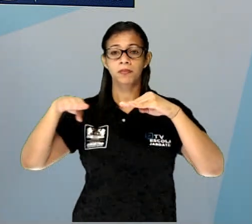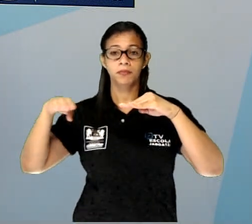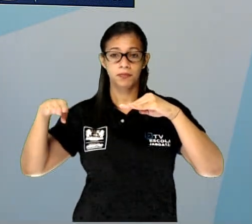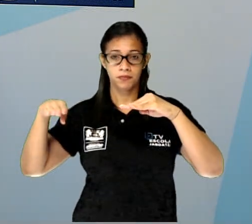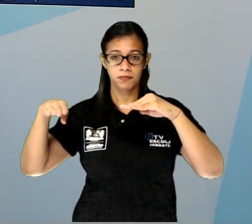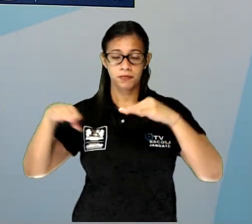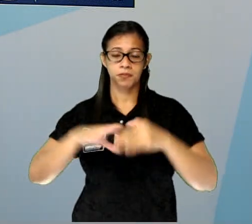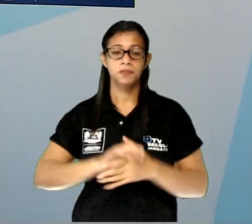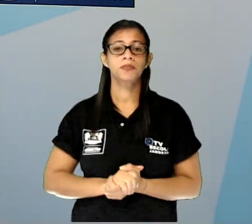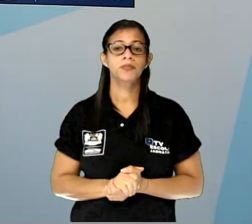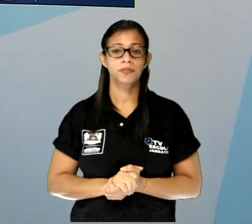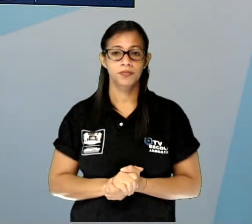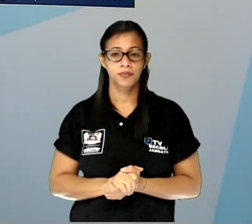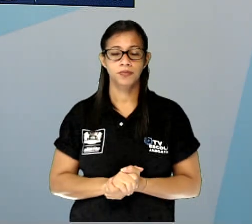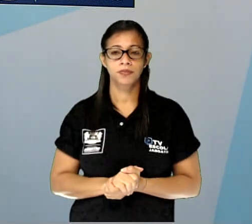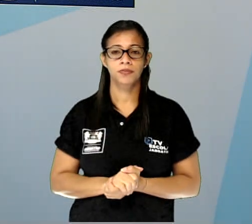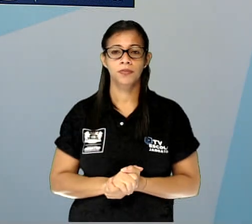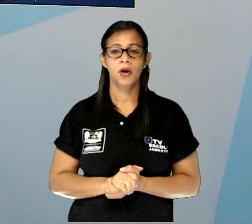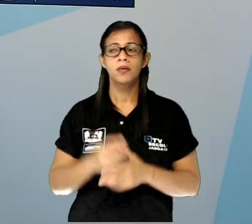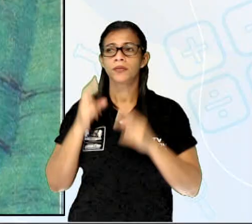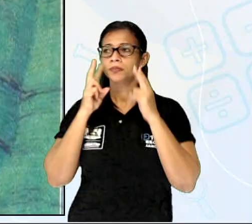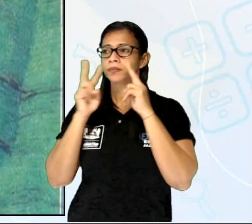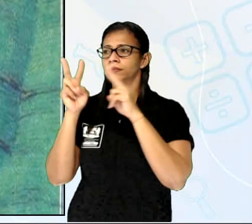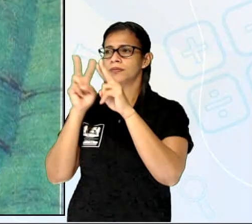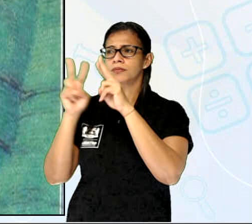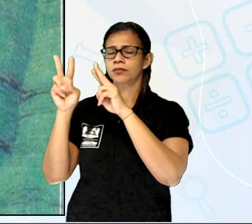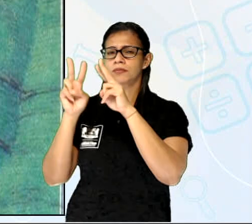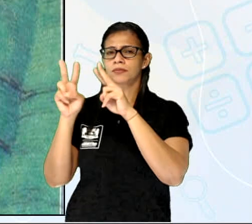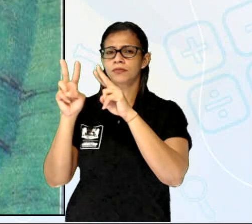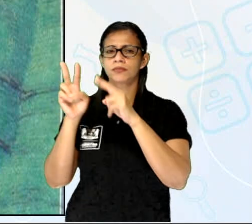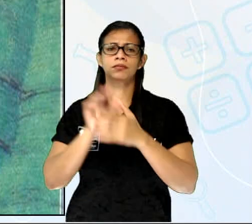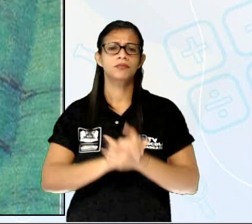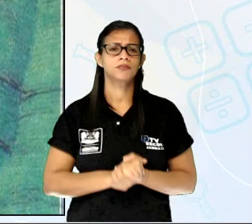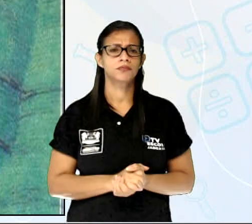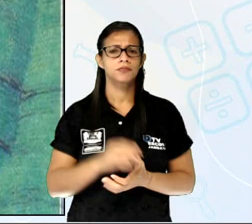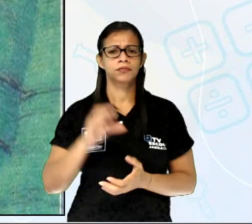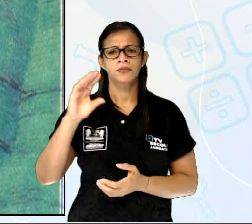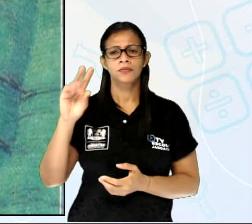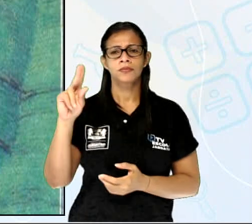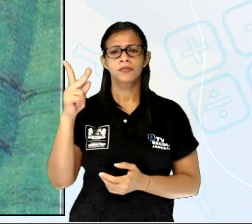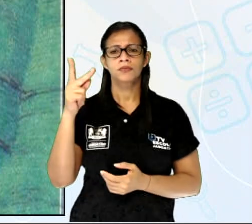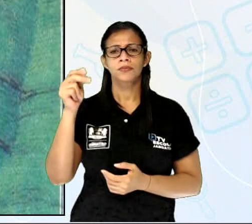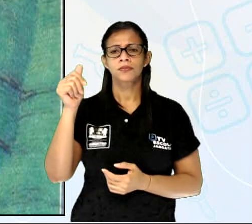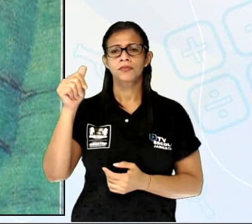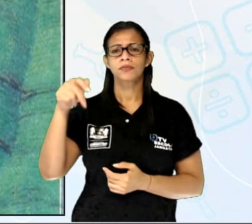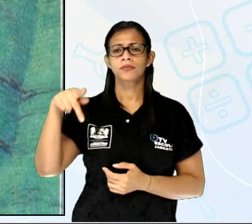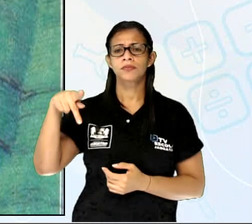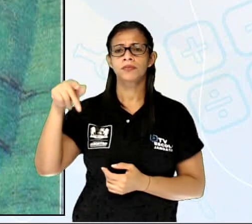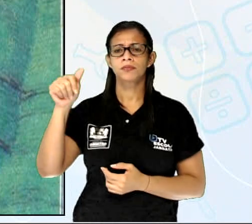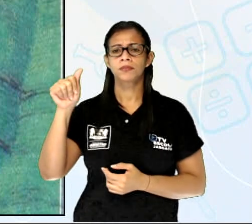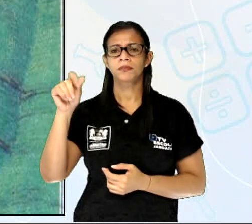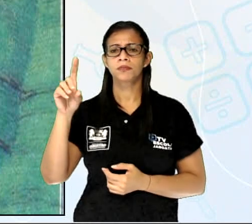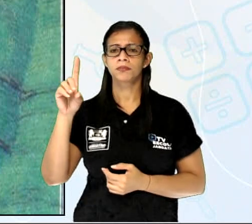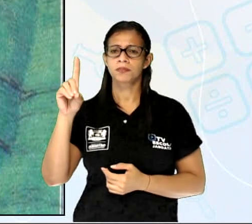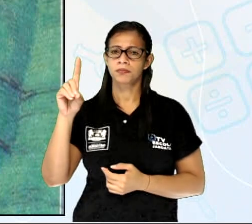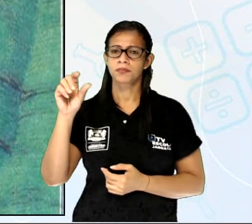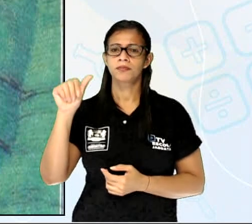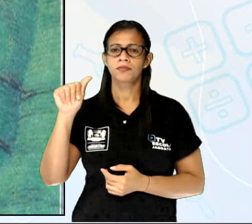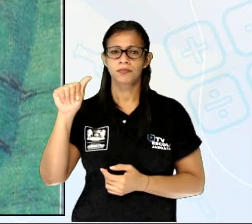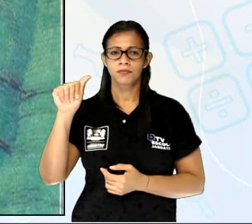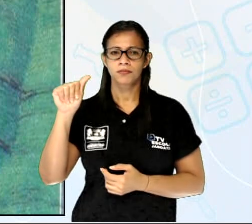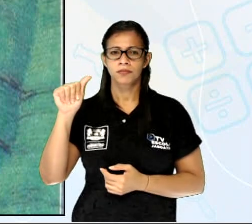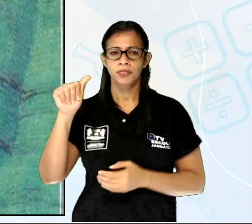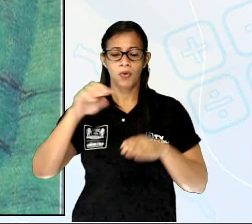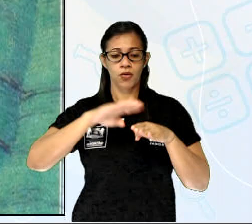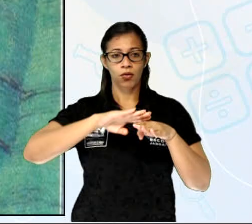observa uma chapada, o desenho de uma chapada, né? Um bloco soerguido, acima de 600 metros, que lá em cima